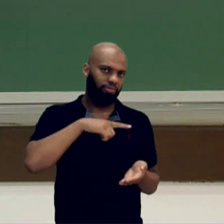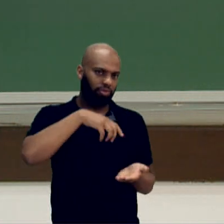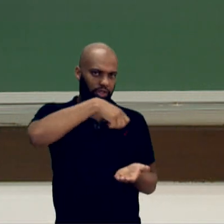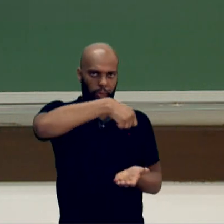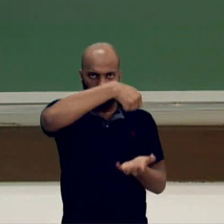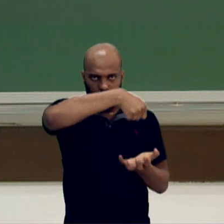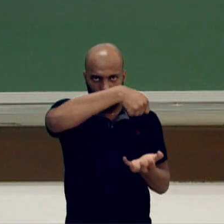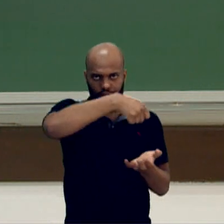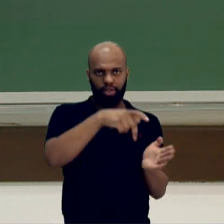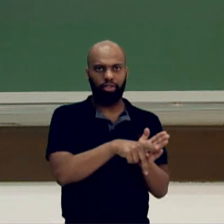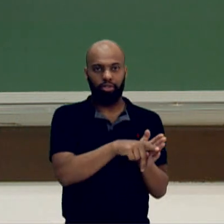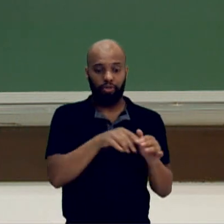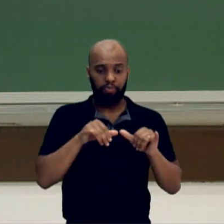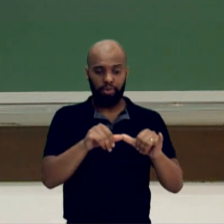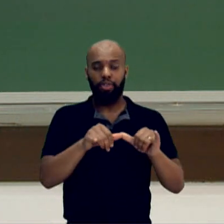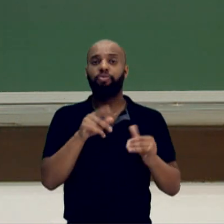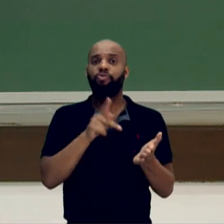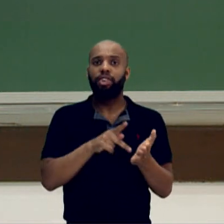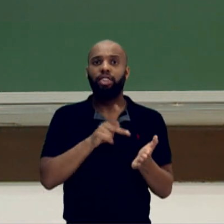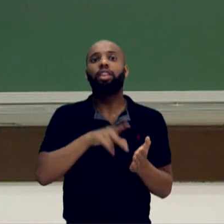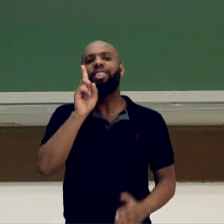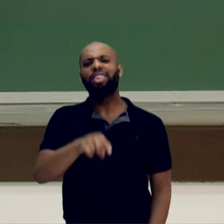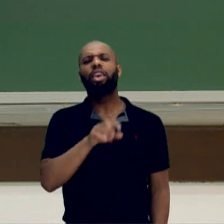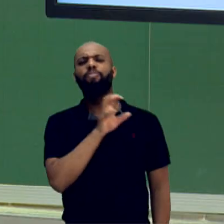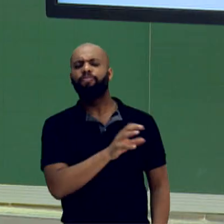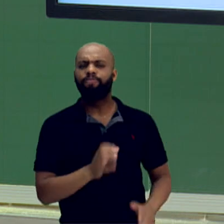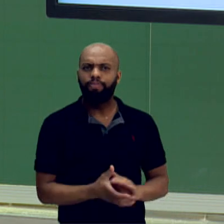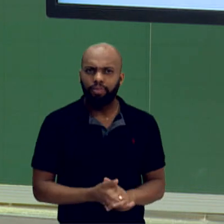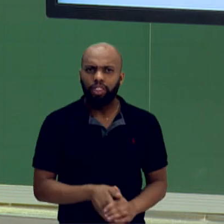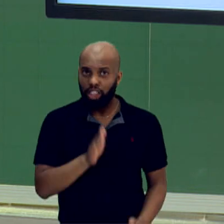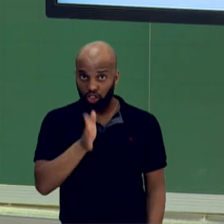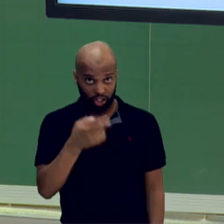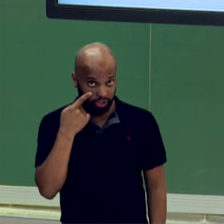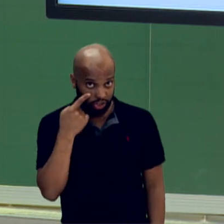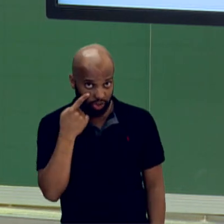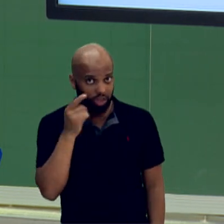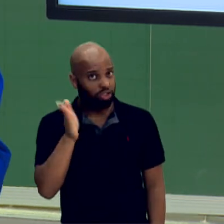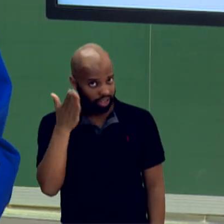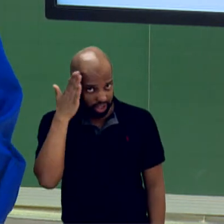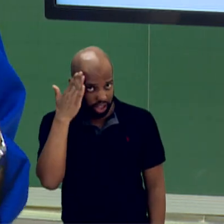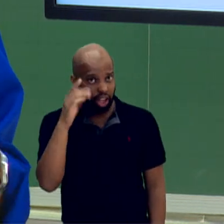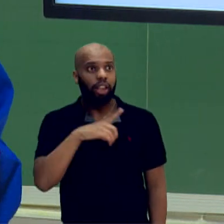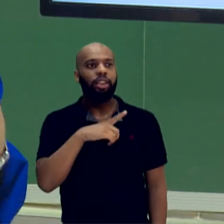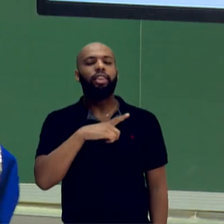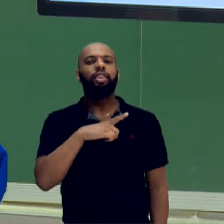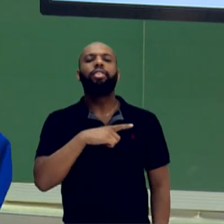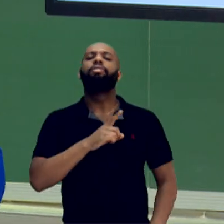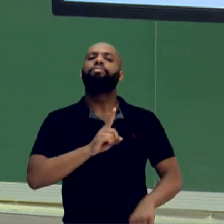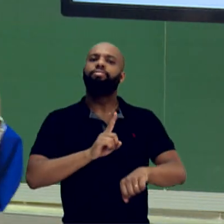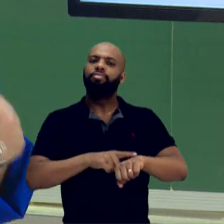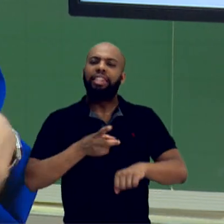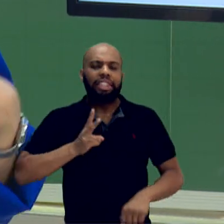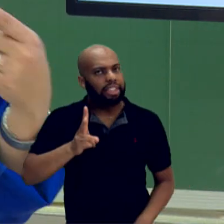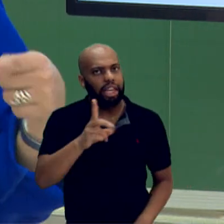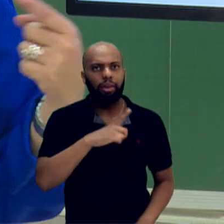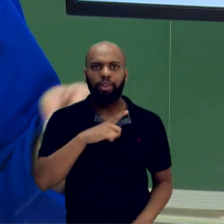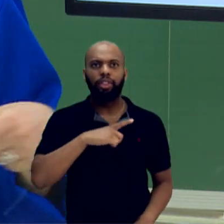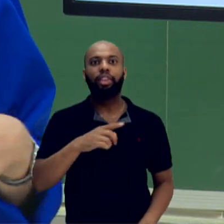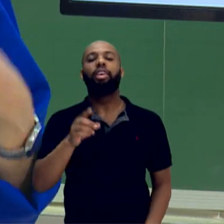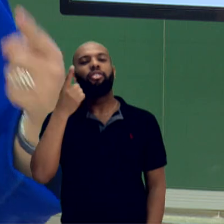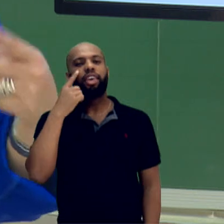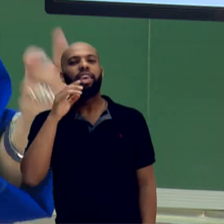pôr 5 cúbitos, certo? Entre um nó e o outro eu vou pôr 5 cúbitos. Então, de